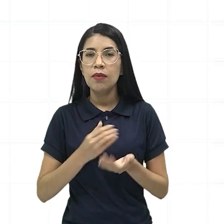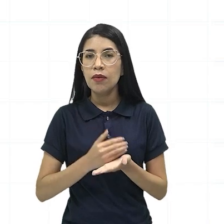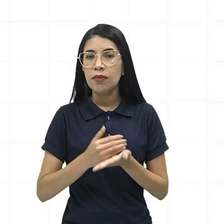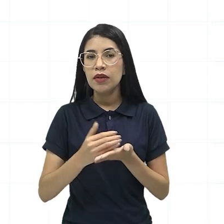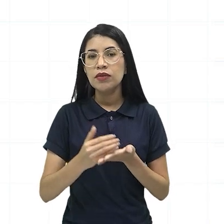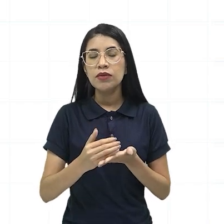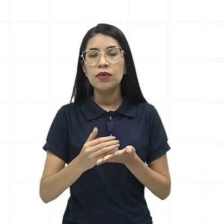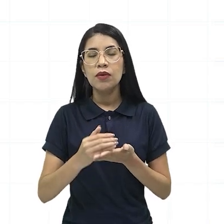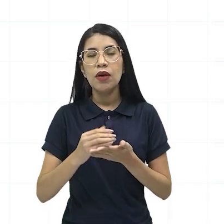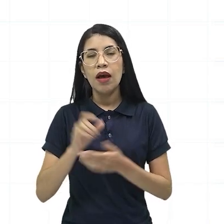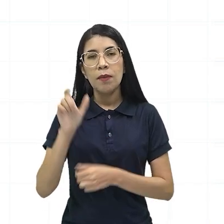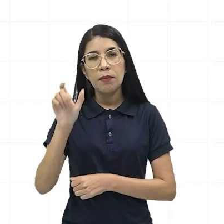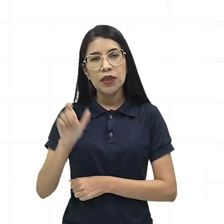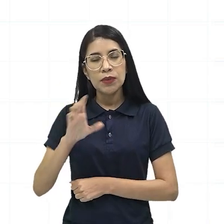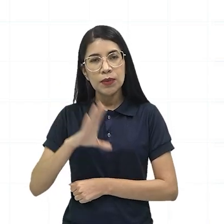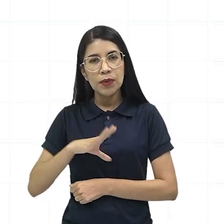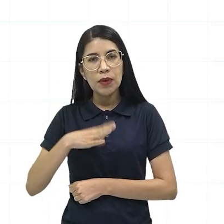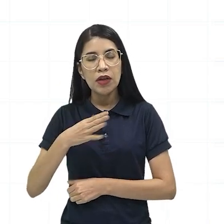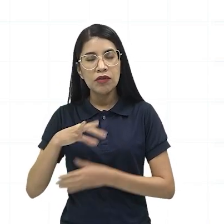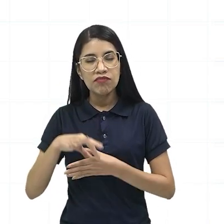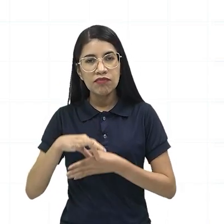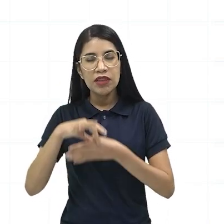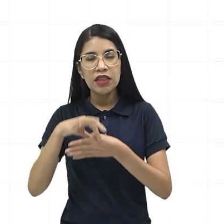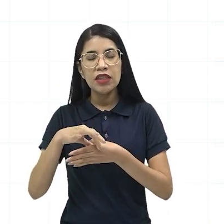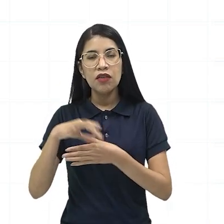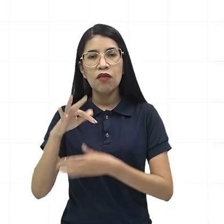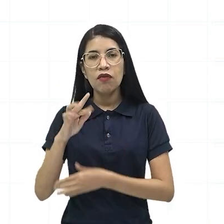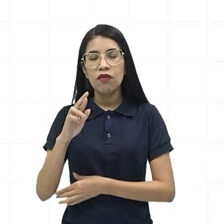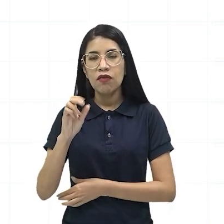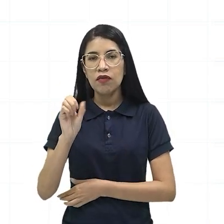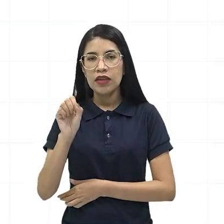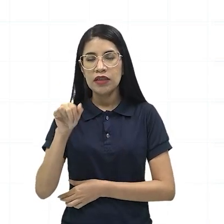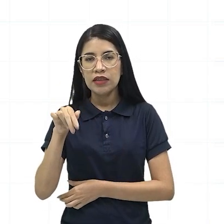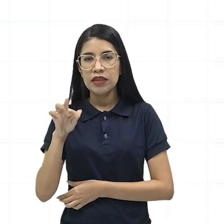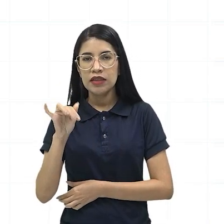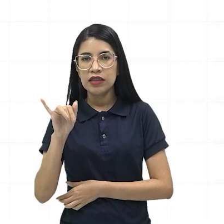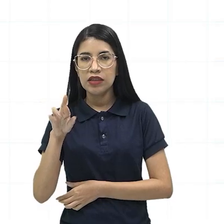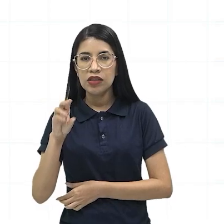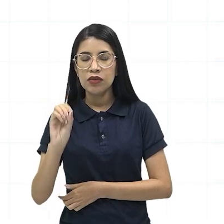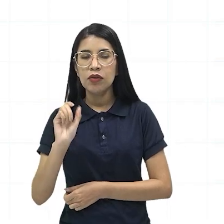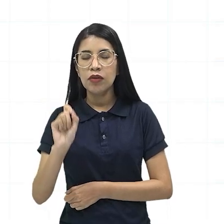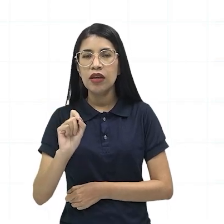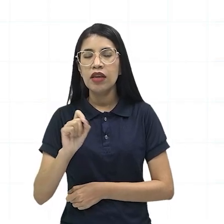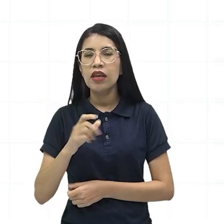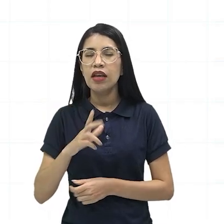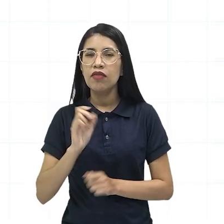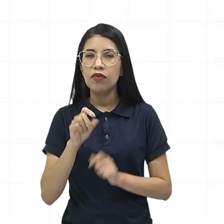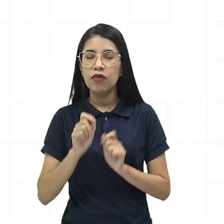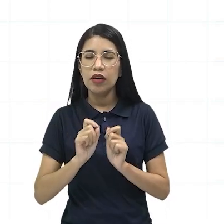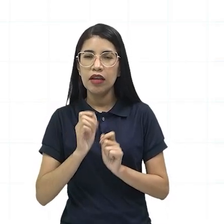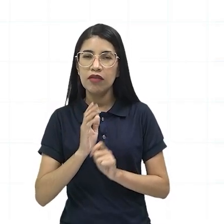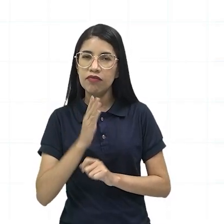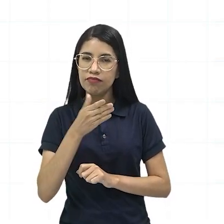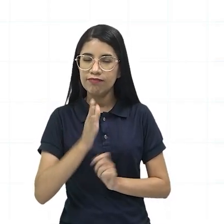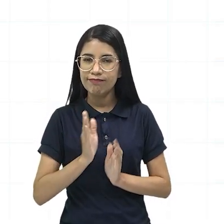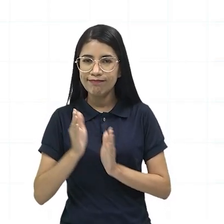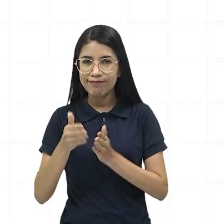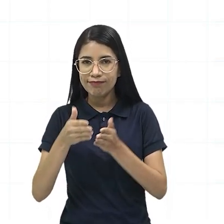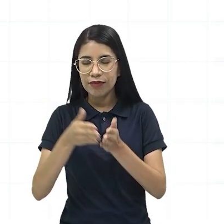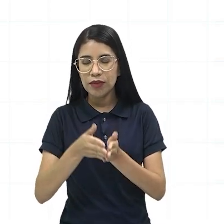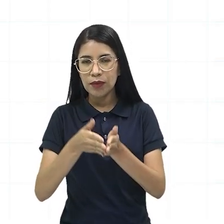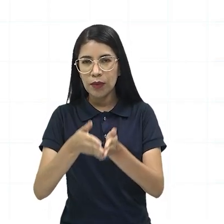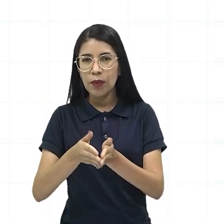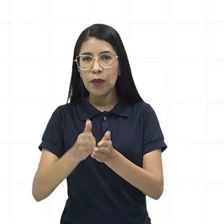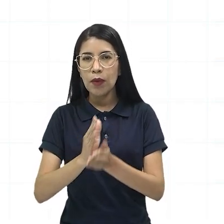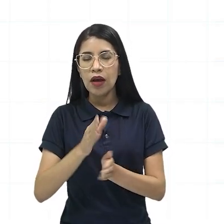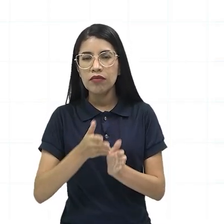o nosso corajoso líder, Francisco de Orellana, que historicamente foi esse explorador, né, que subiu ali o rio, fez